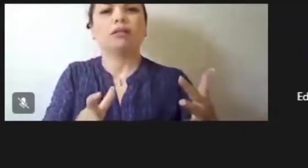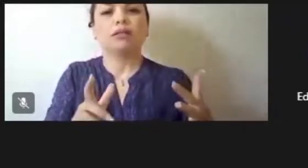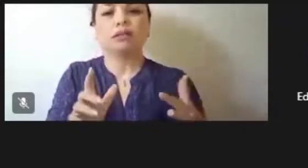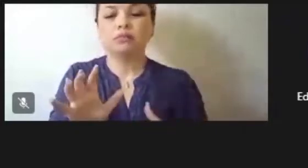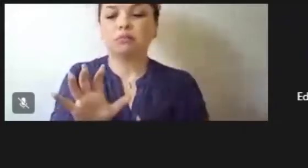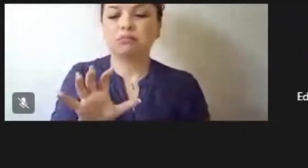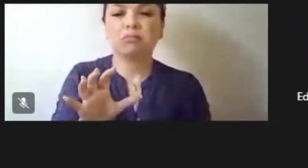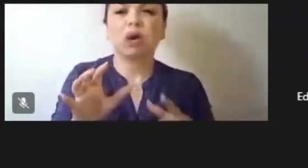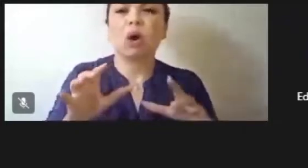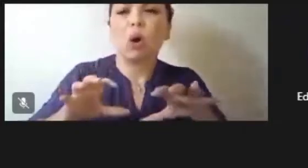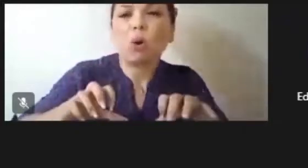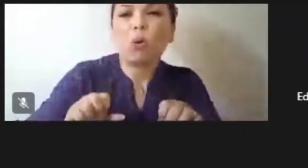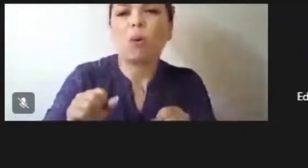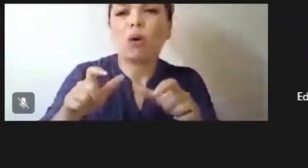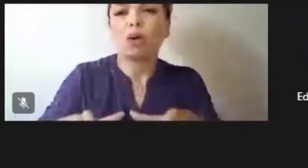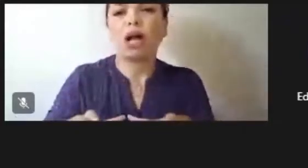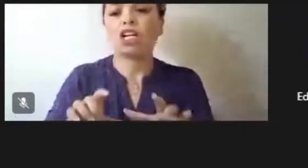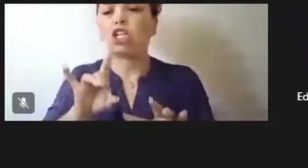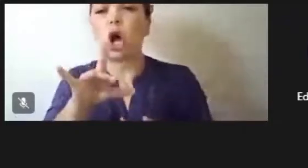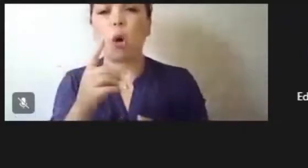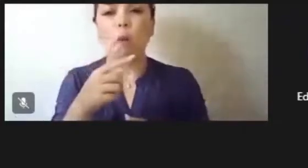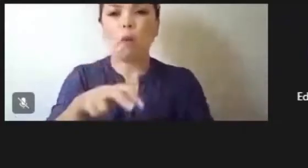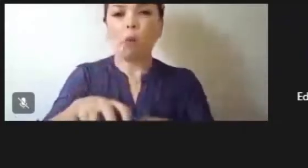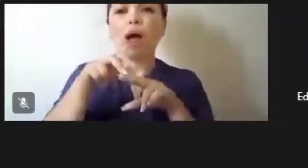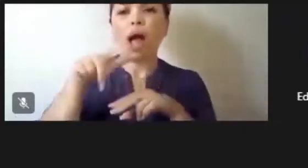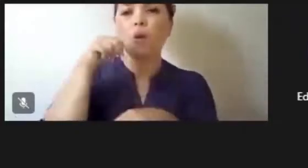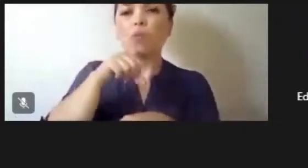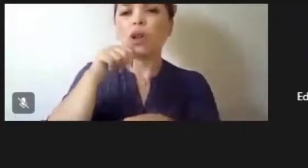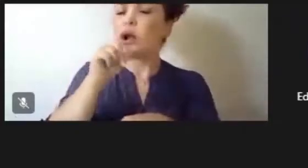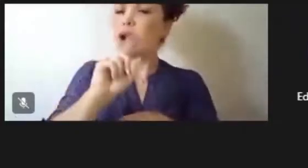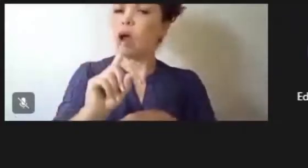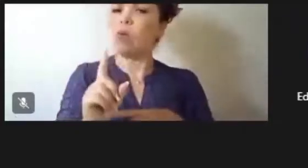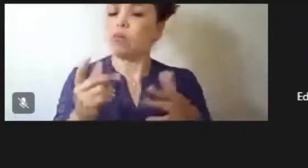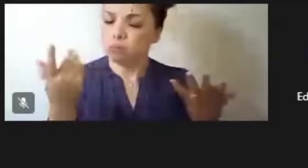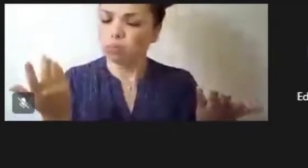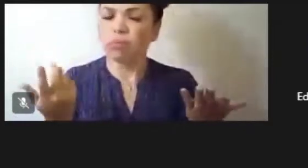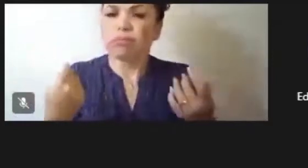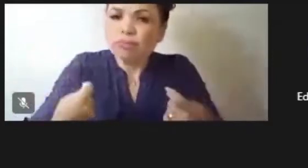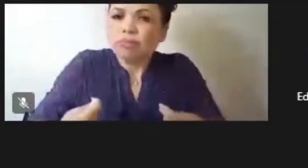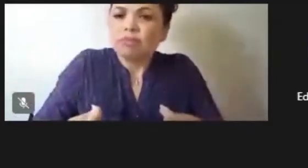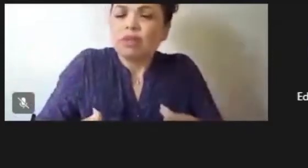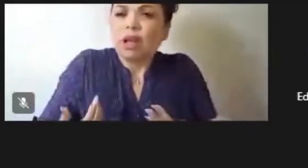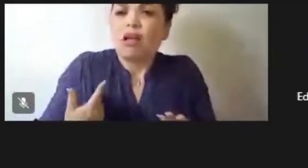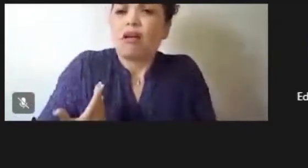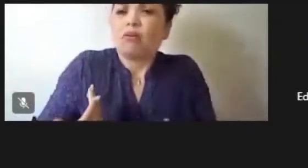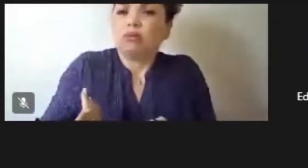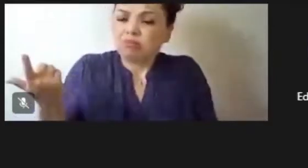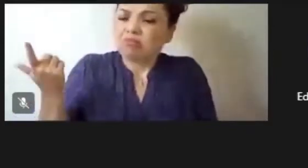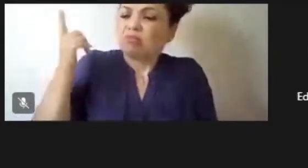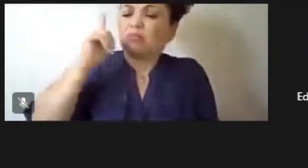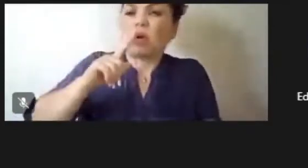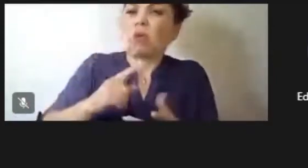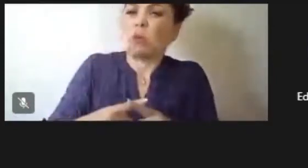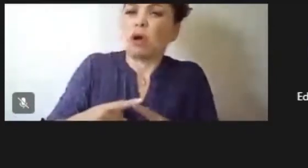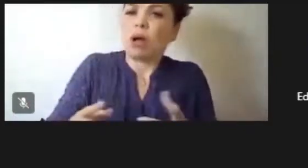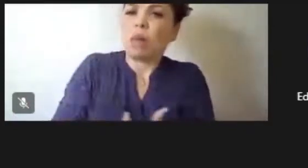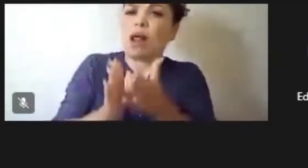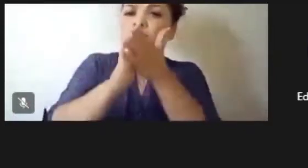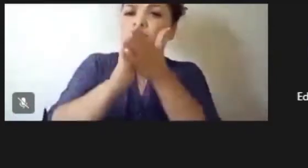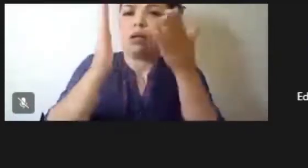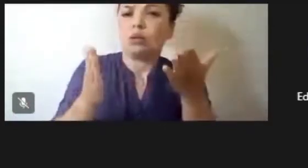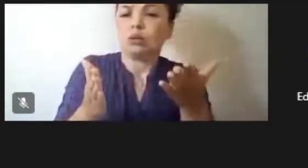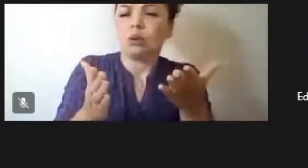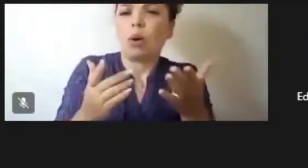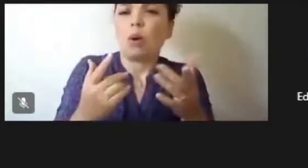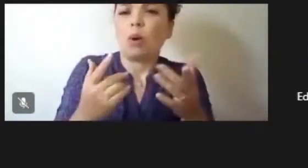só pelo fato de ser mulher, mas pela meritocracia também, que é muito forte na nossa instituição, a